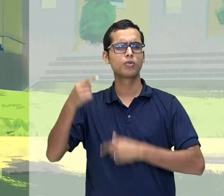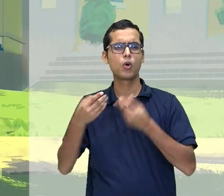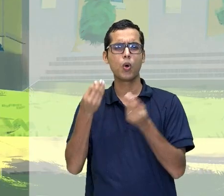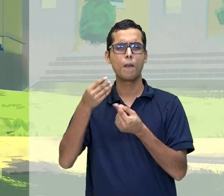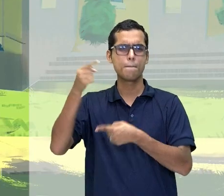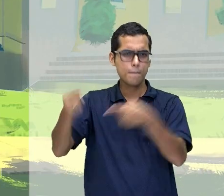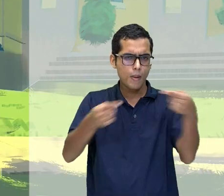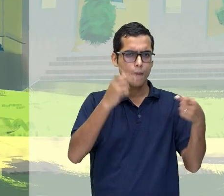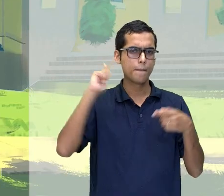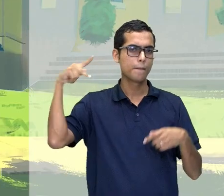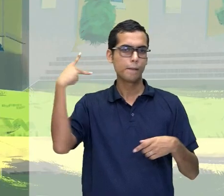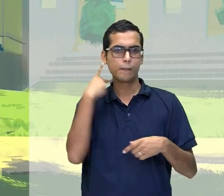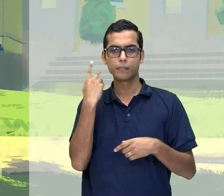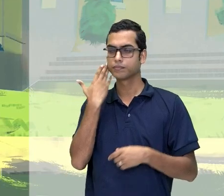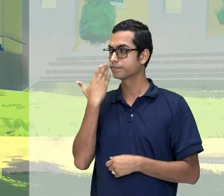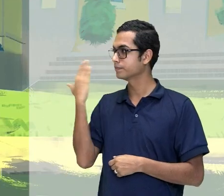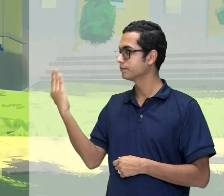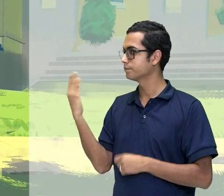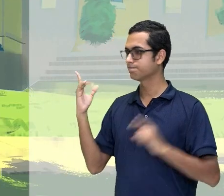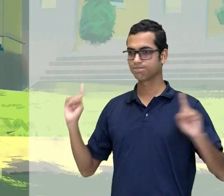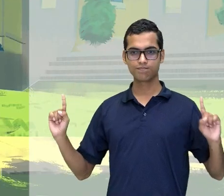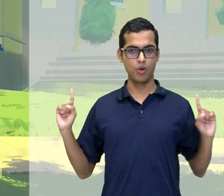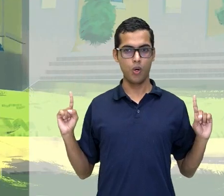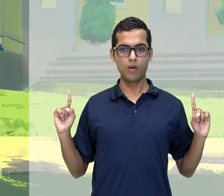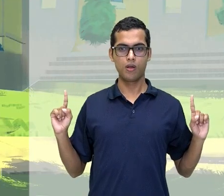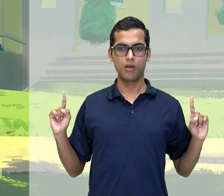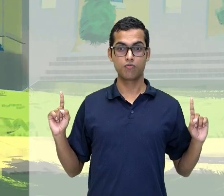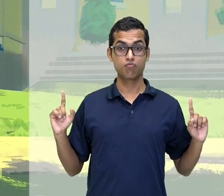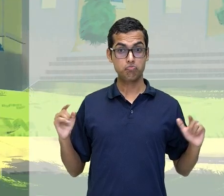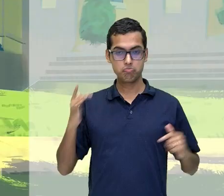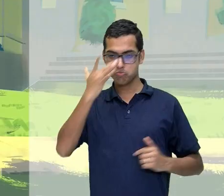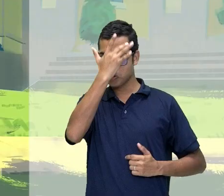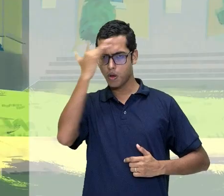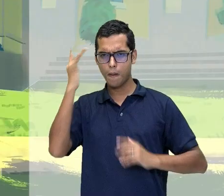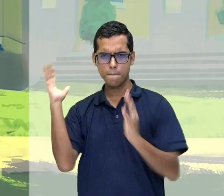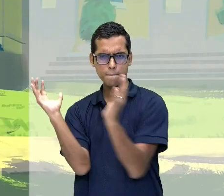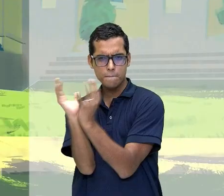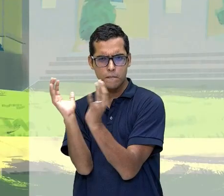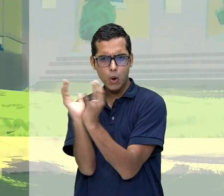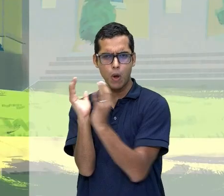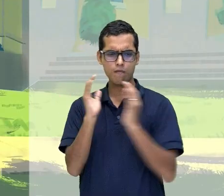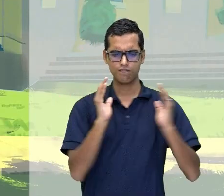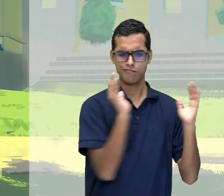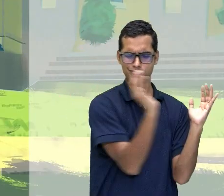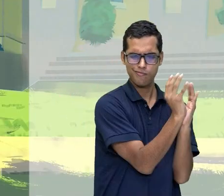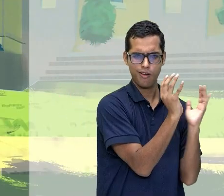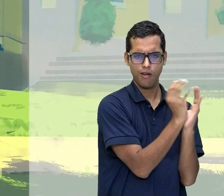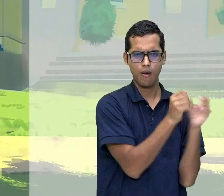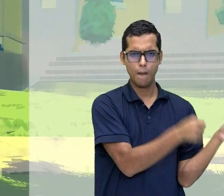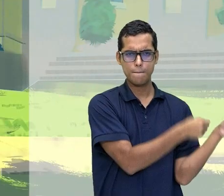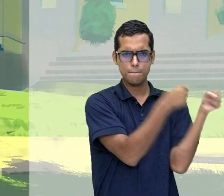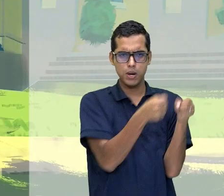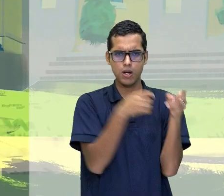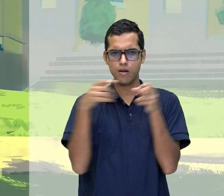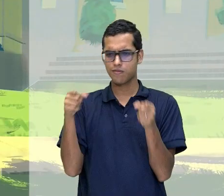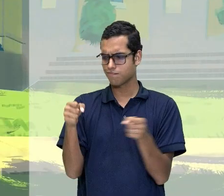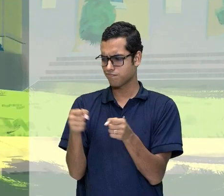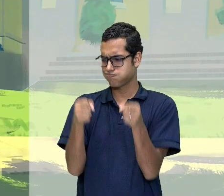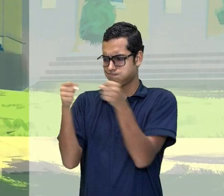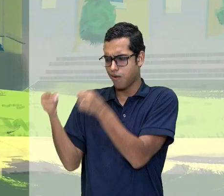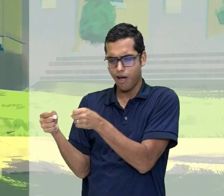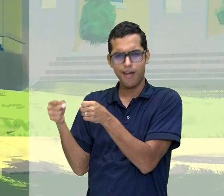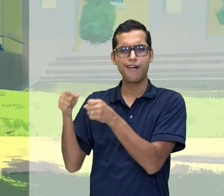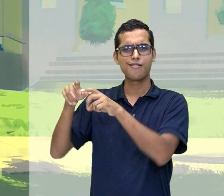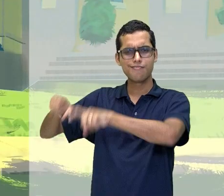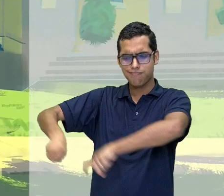Opa, vieram parar do meu lado, tá, gente? Dois oligarcas. De um lado aqui, estou inclusive jogando a urna aqui para ilustrar